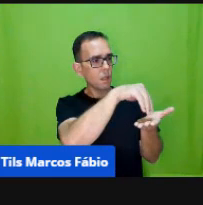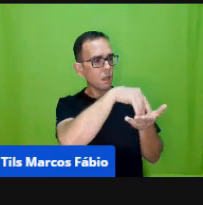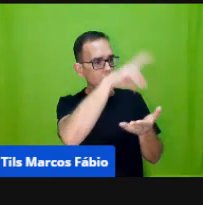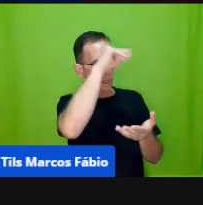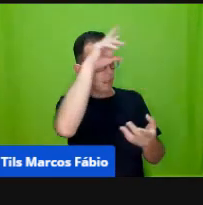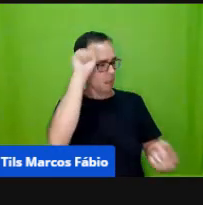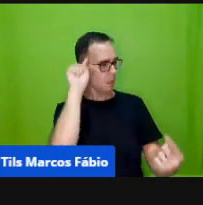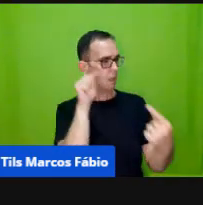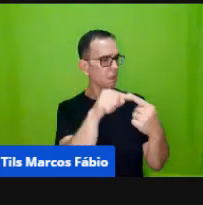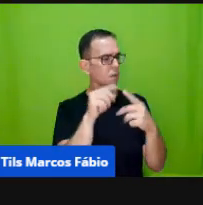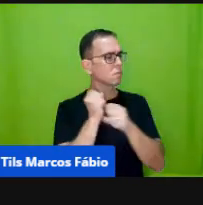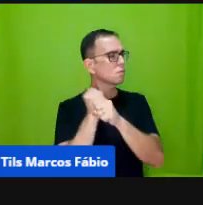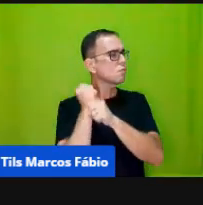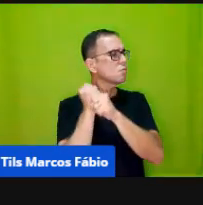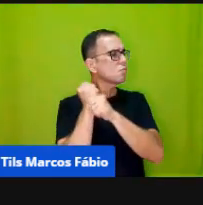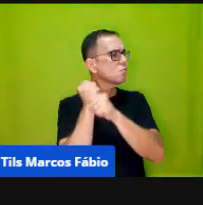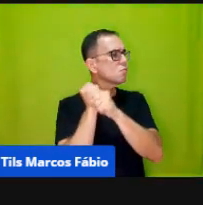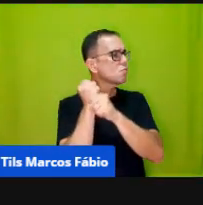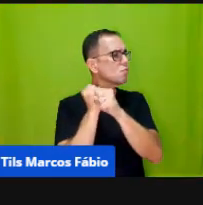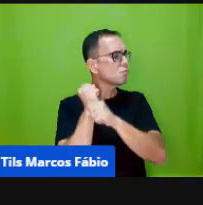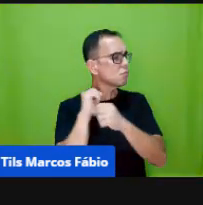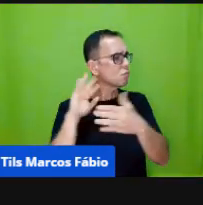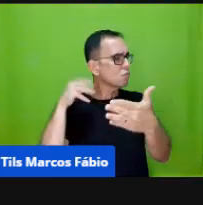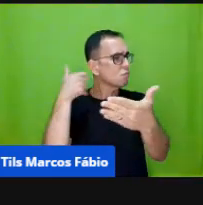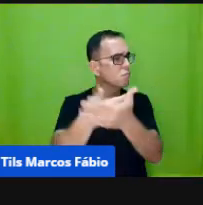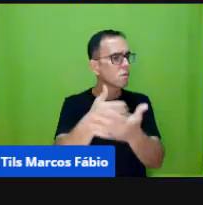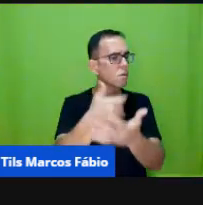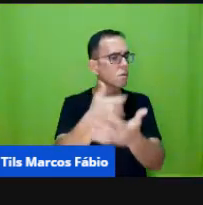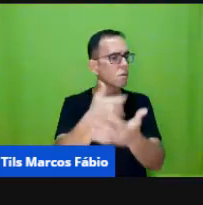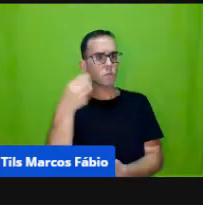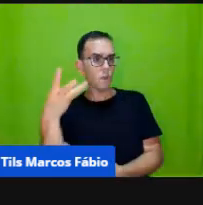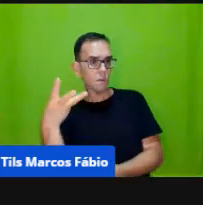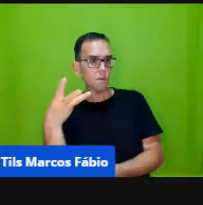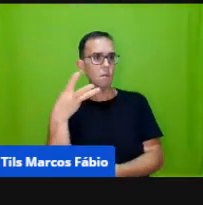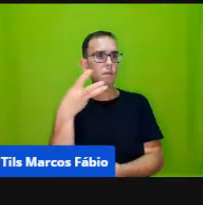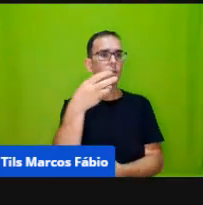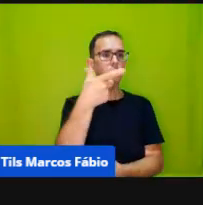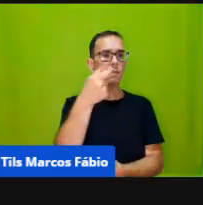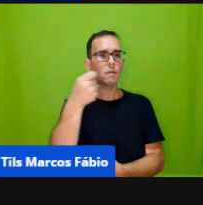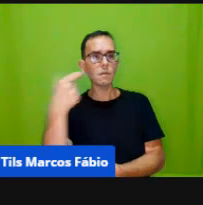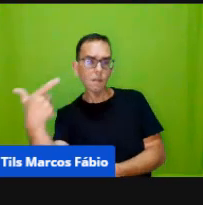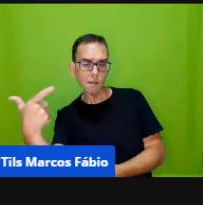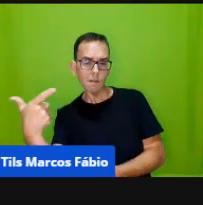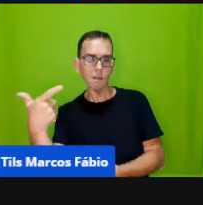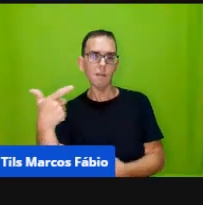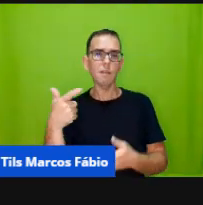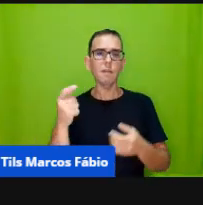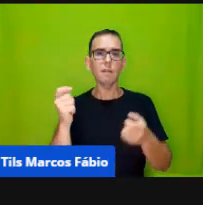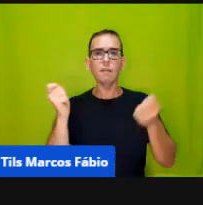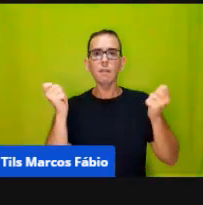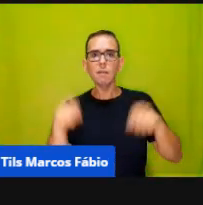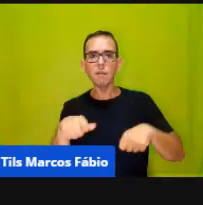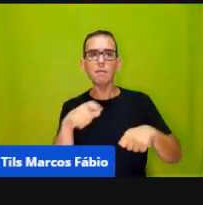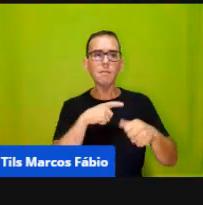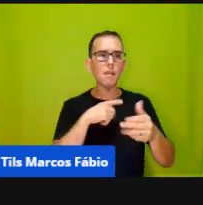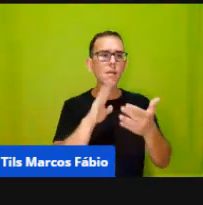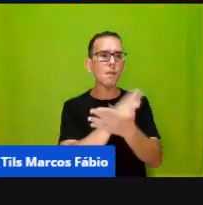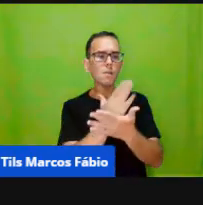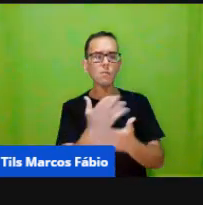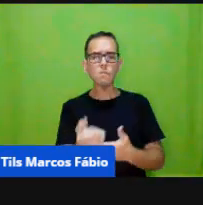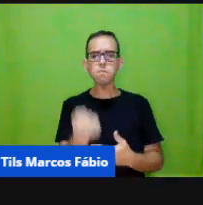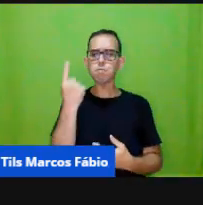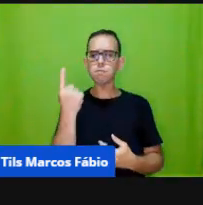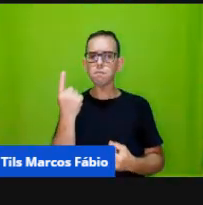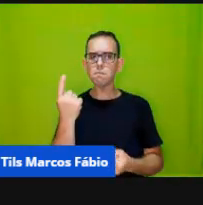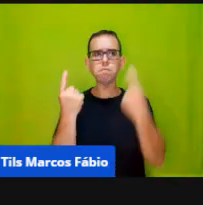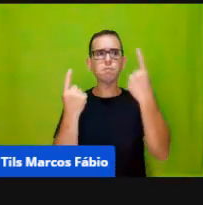todos esses anos, desde 2002 e 2003, a gente passou por alguns sustos, né?